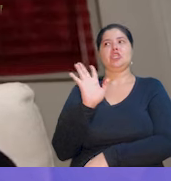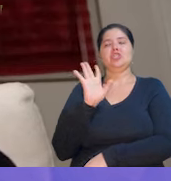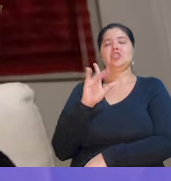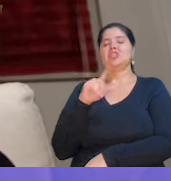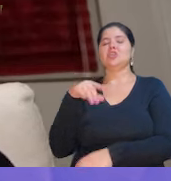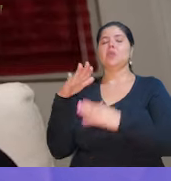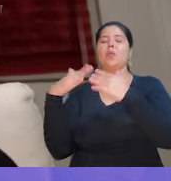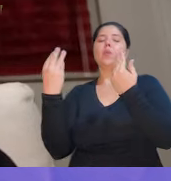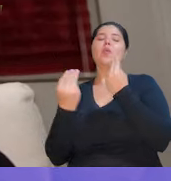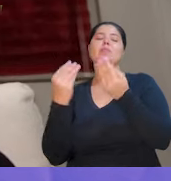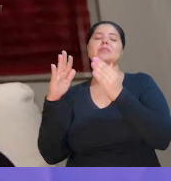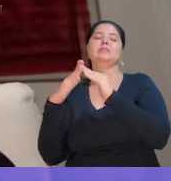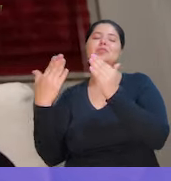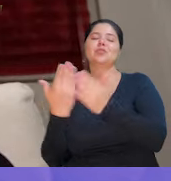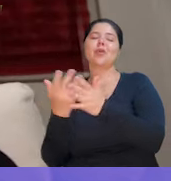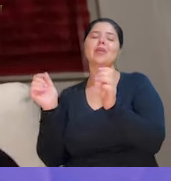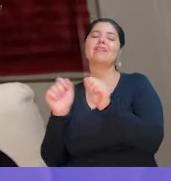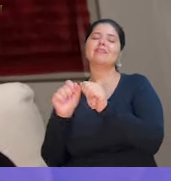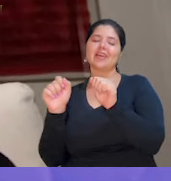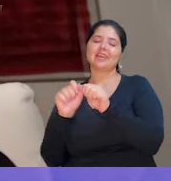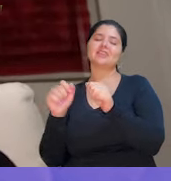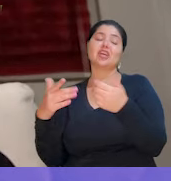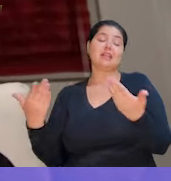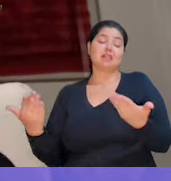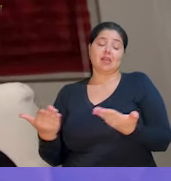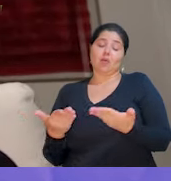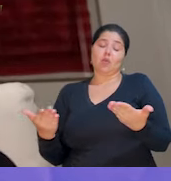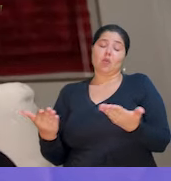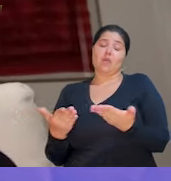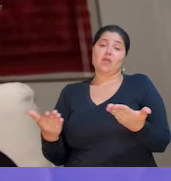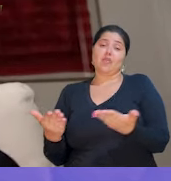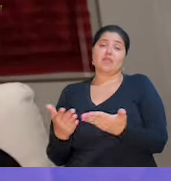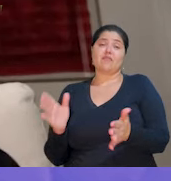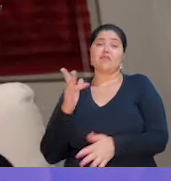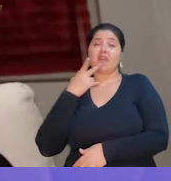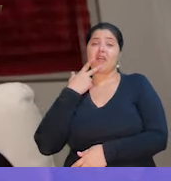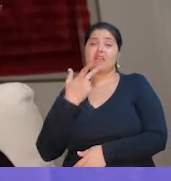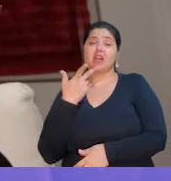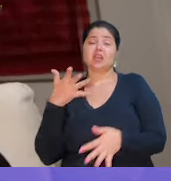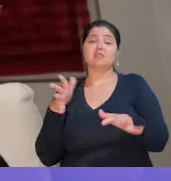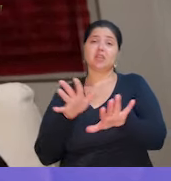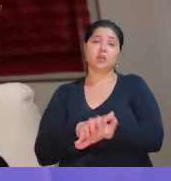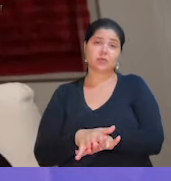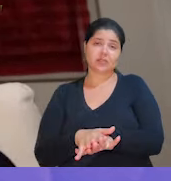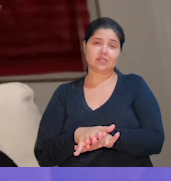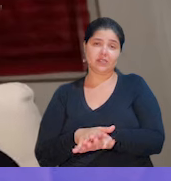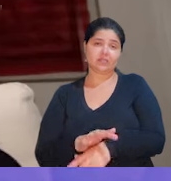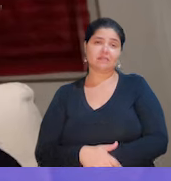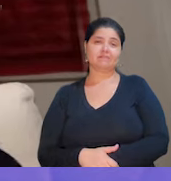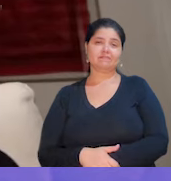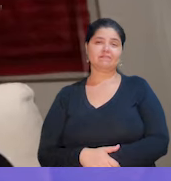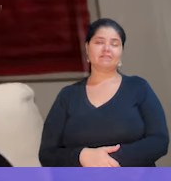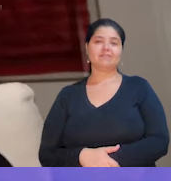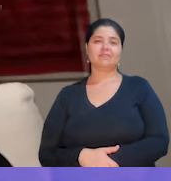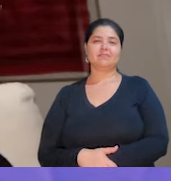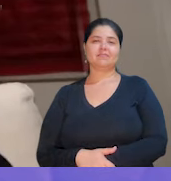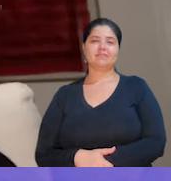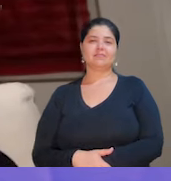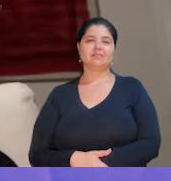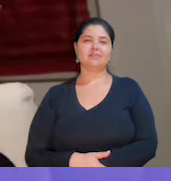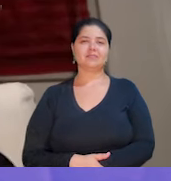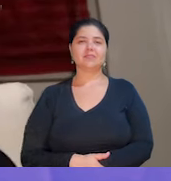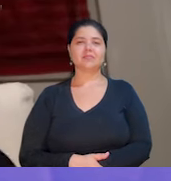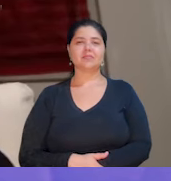é isso fazer educação inclusiva é fazer uma educação onde cada criança